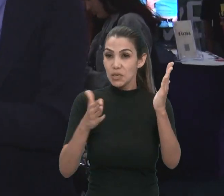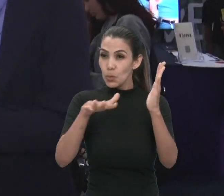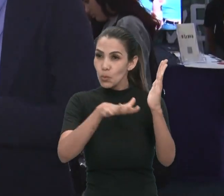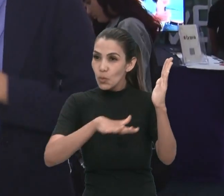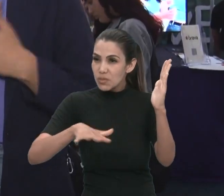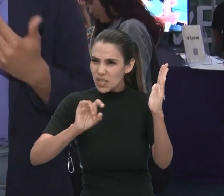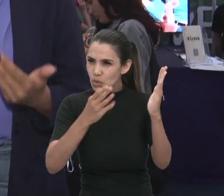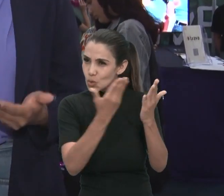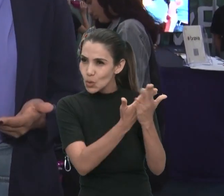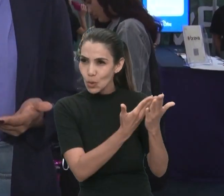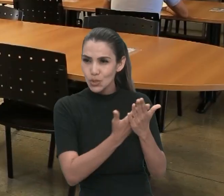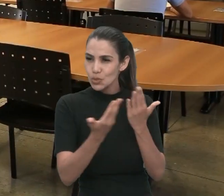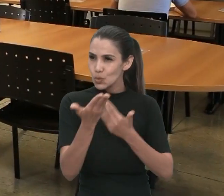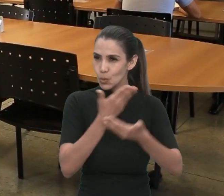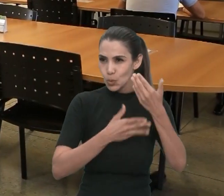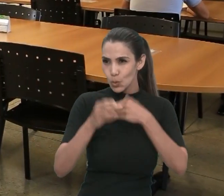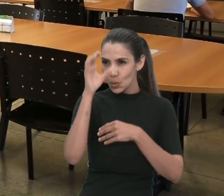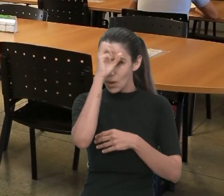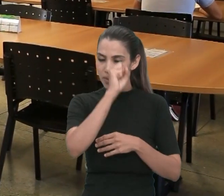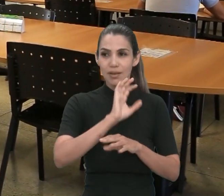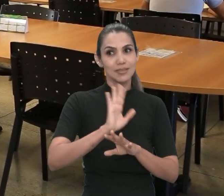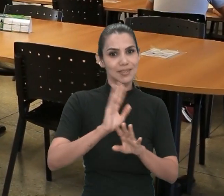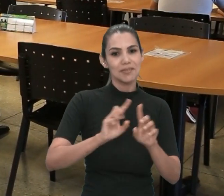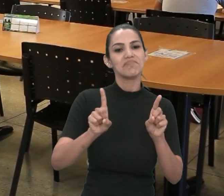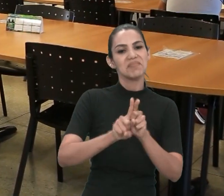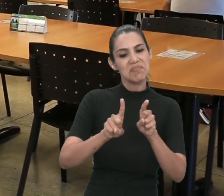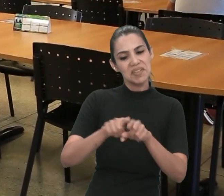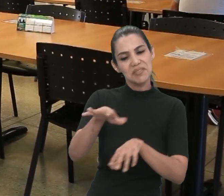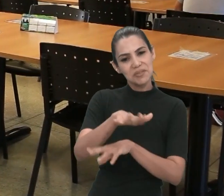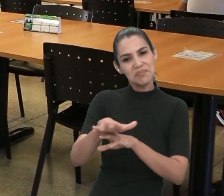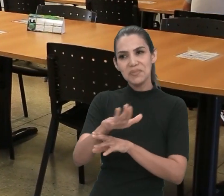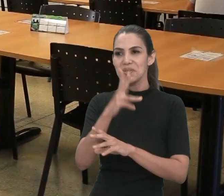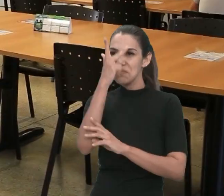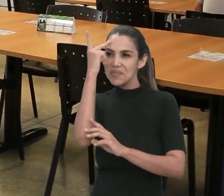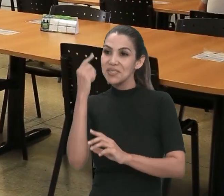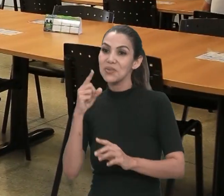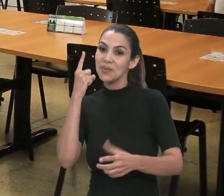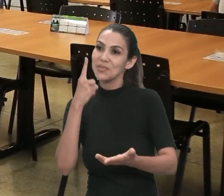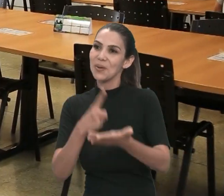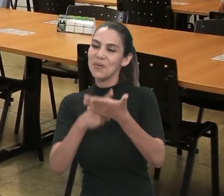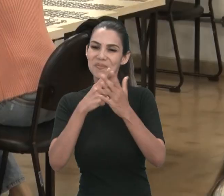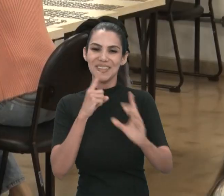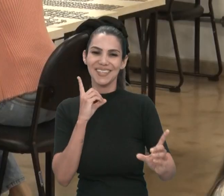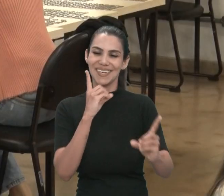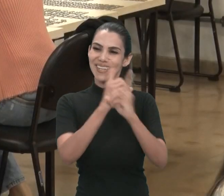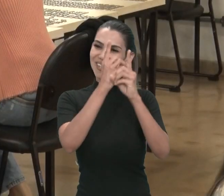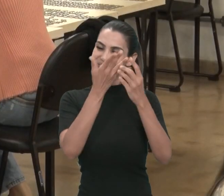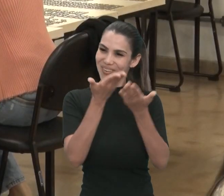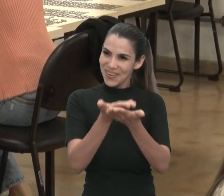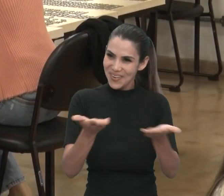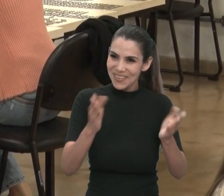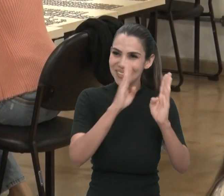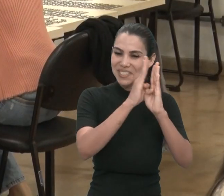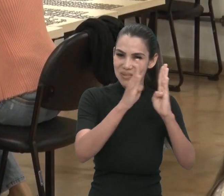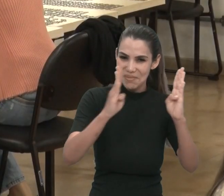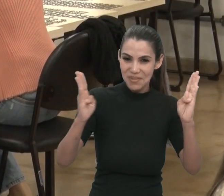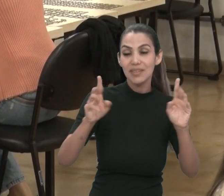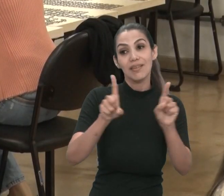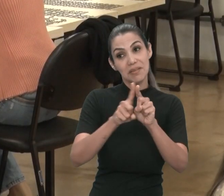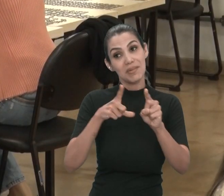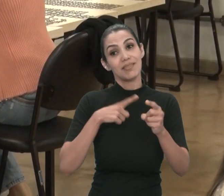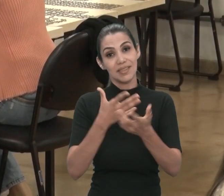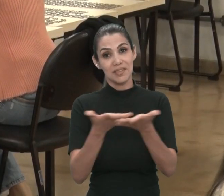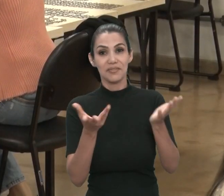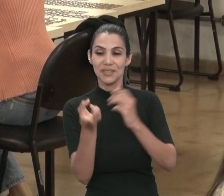espaço de estudo e trocas de conhecimento, também sendo um ponto de encontro para muita gente, inclusive com programações